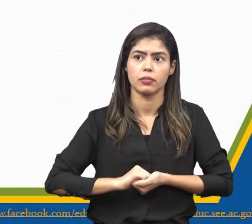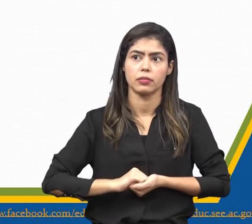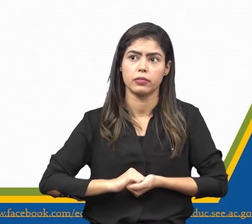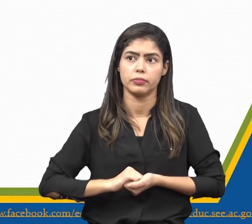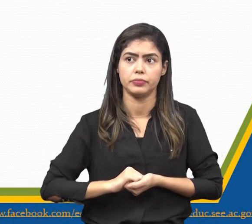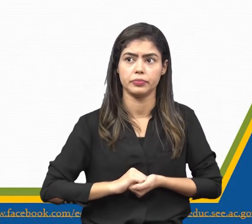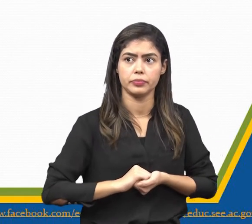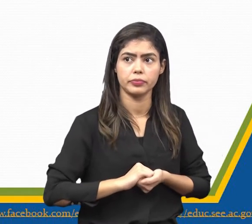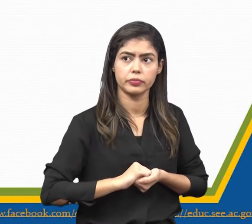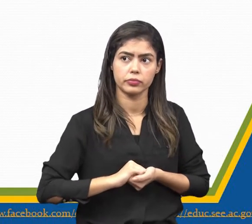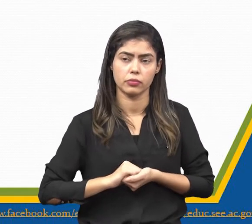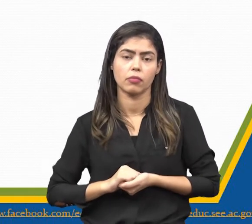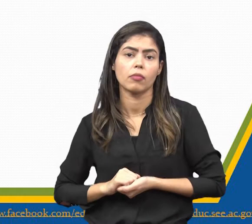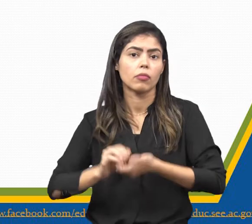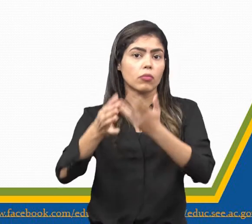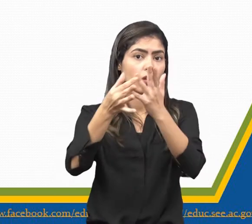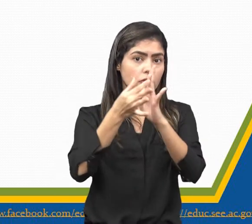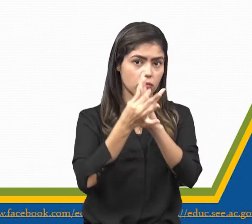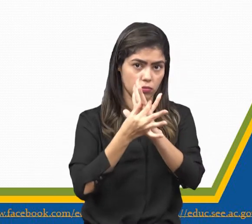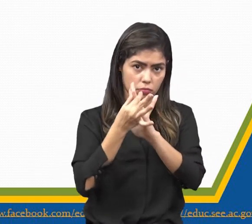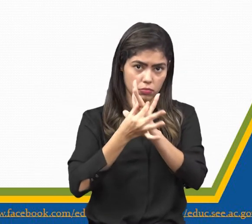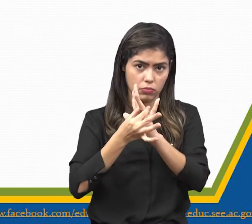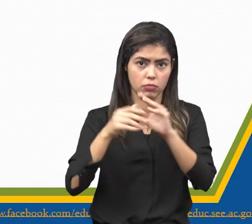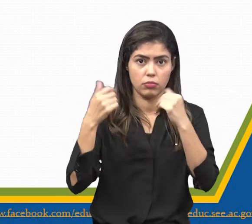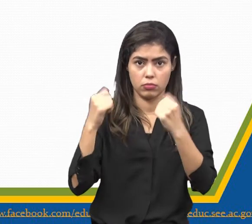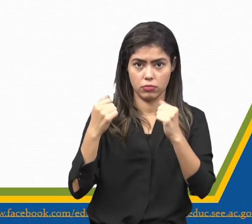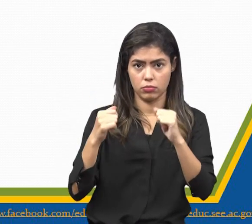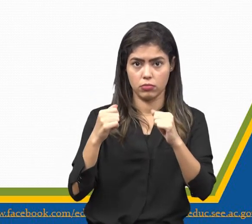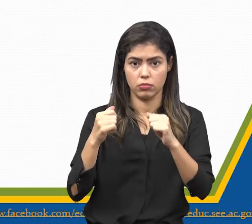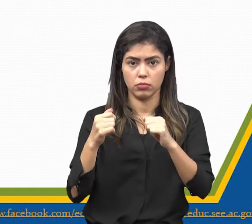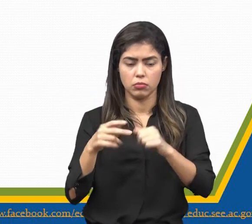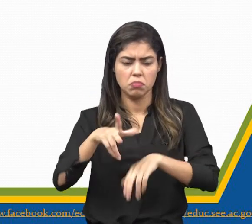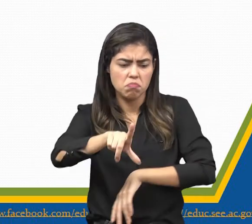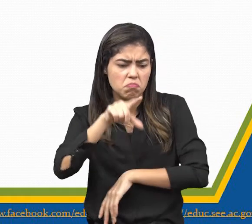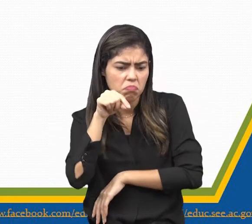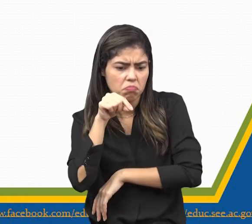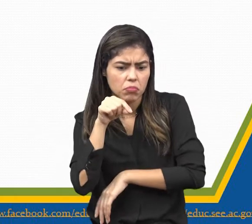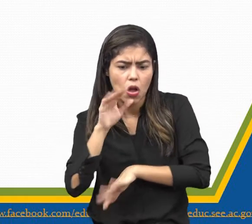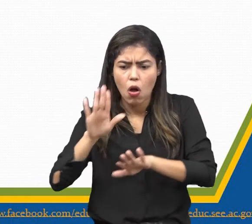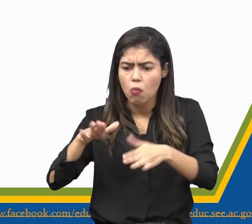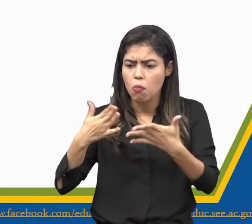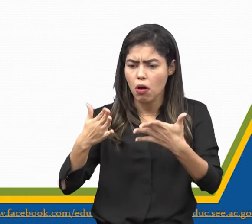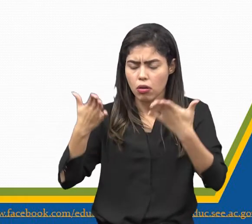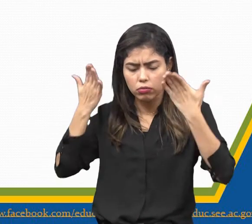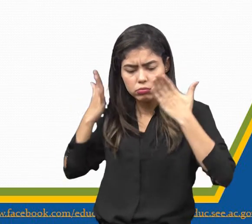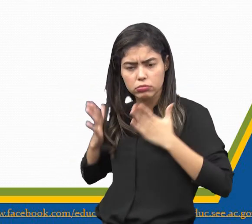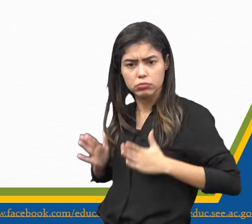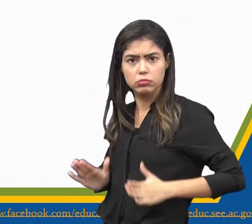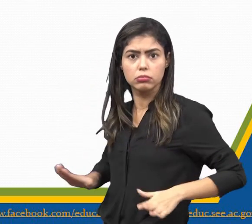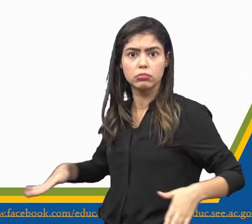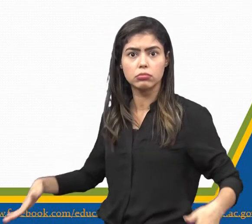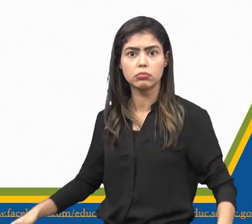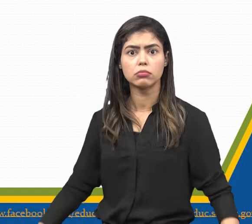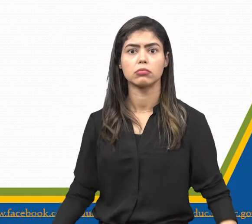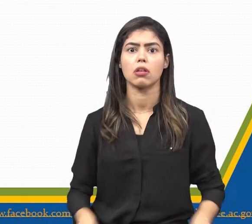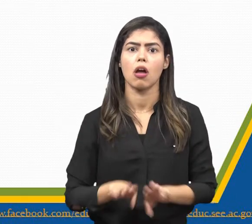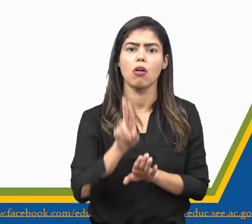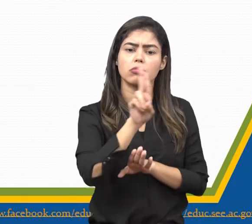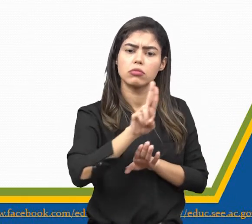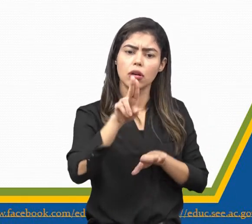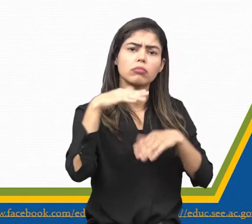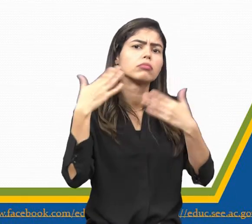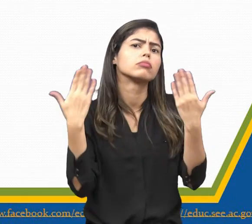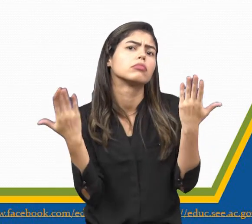which dress to wear. A noiva precisa decidir qual vestido usar. Então, como eu estou me